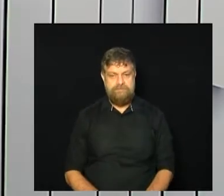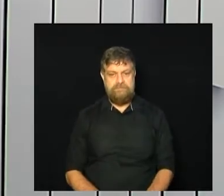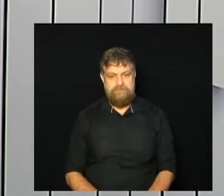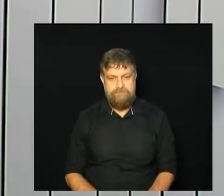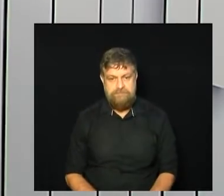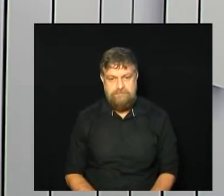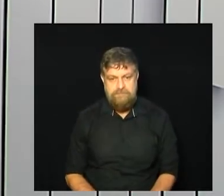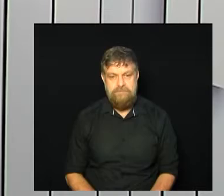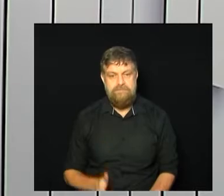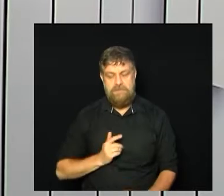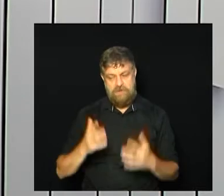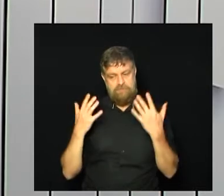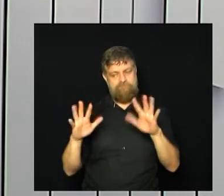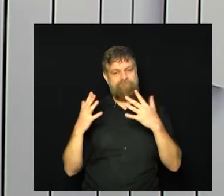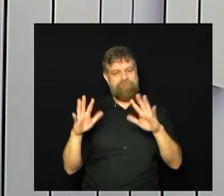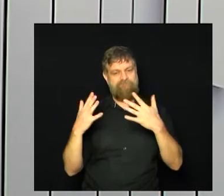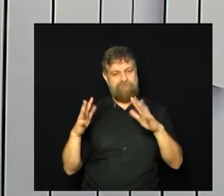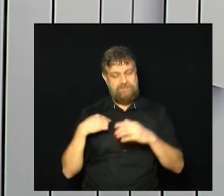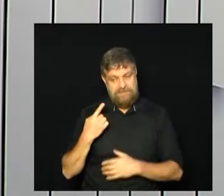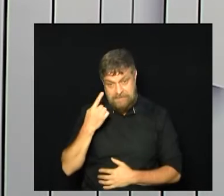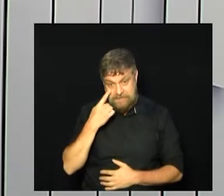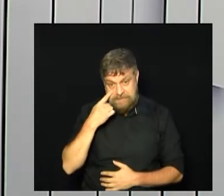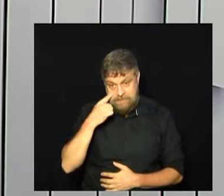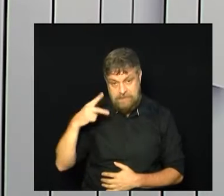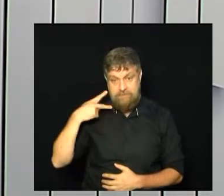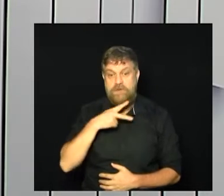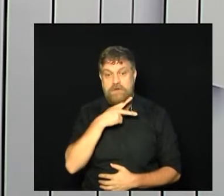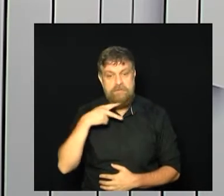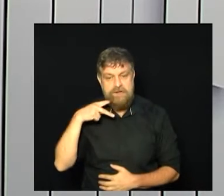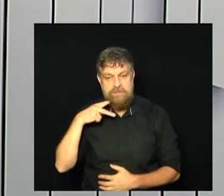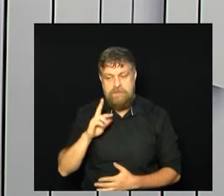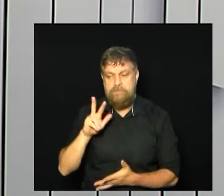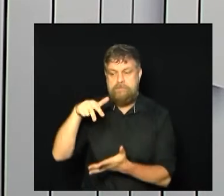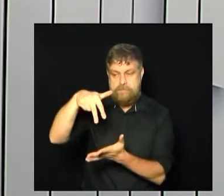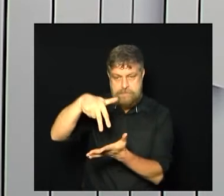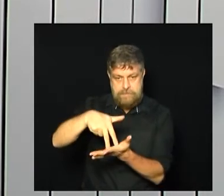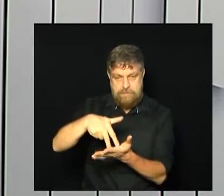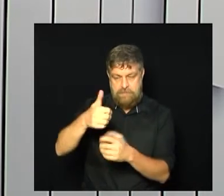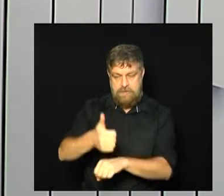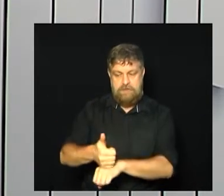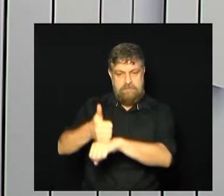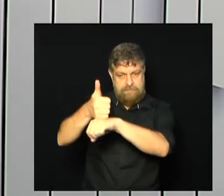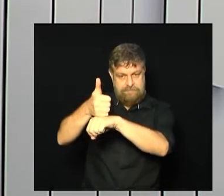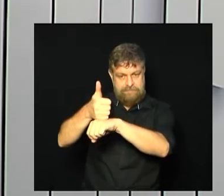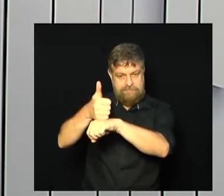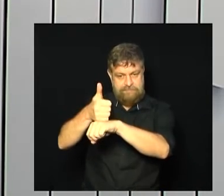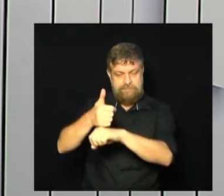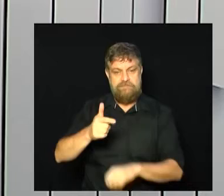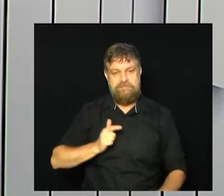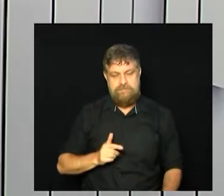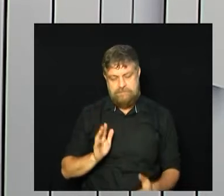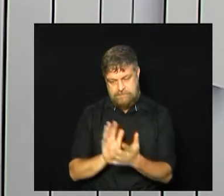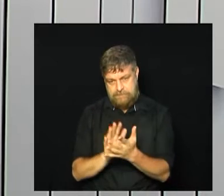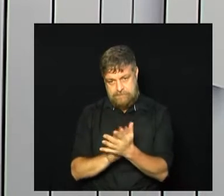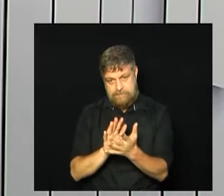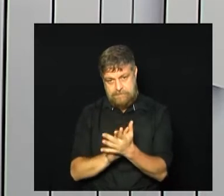Tá aí muita festa, né? A gente viu aí o vereador Permínio Monteiro esteve presente, prestigiou aí este evento.